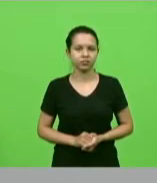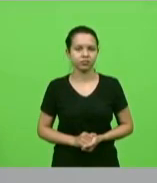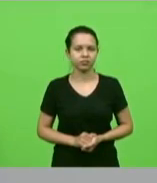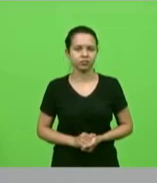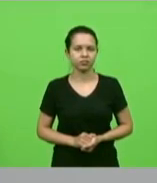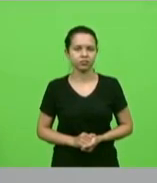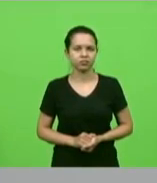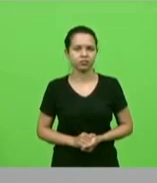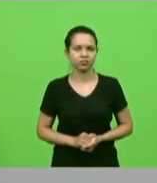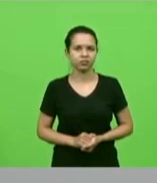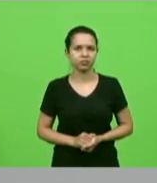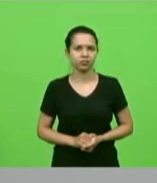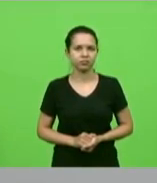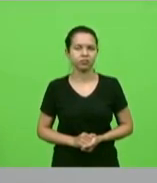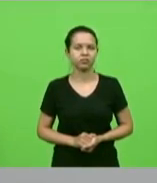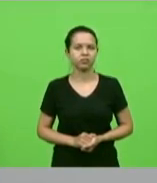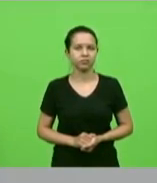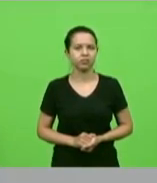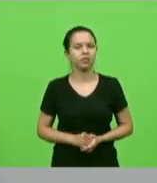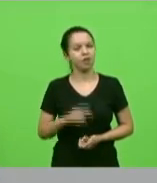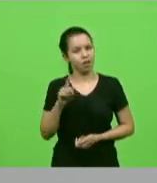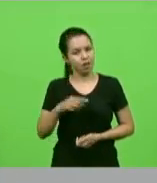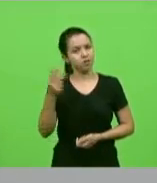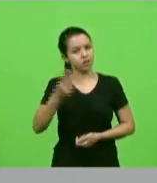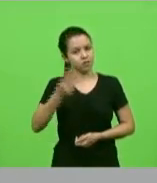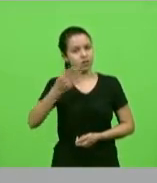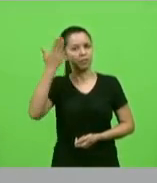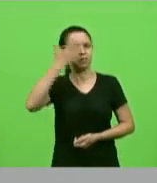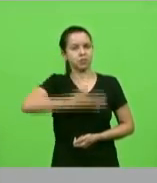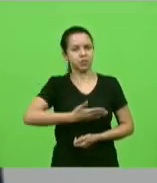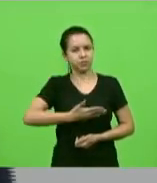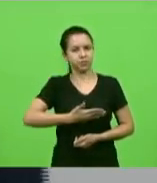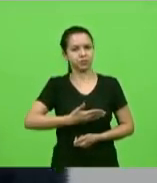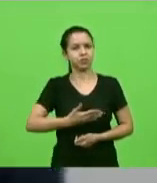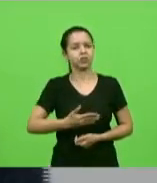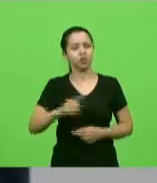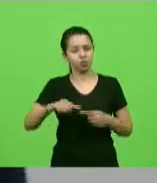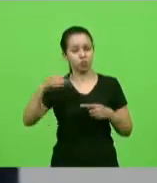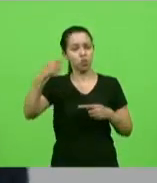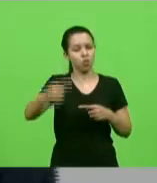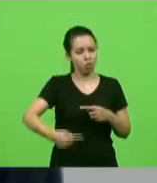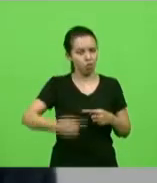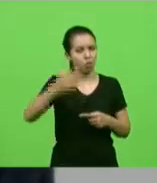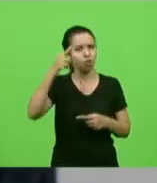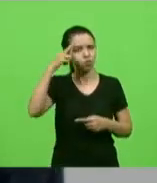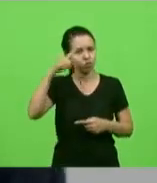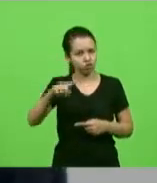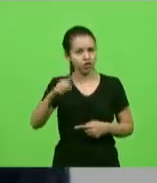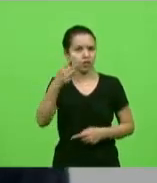Trato, pois, da terceira evidência. Dia seguinte, ou seja, no dia 31 de